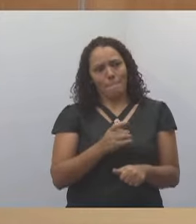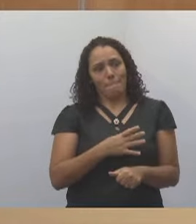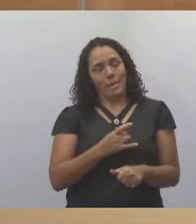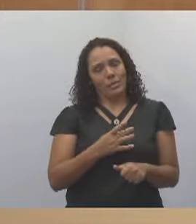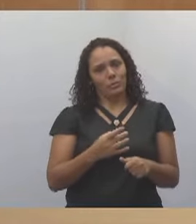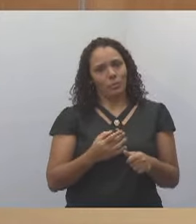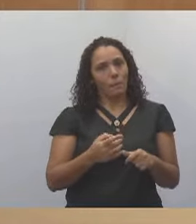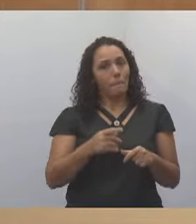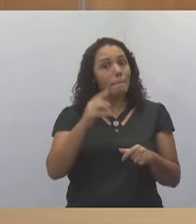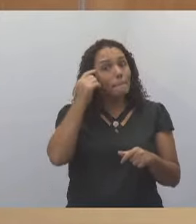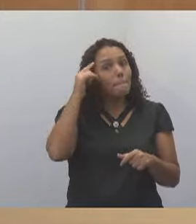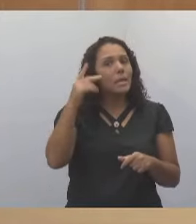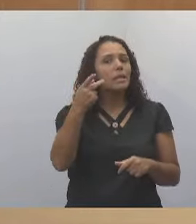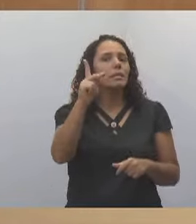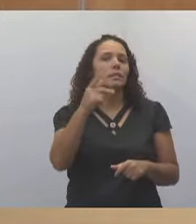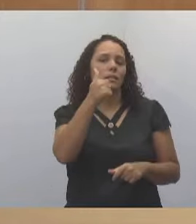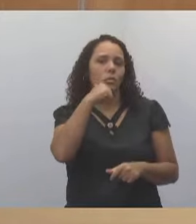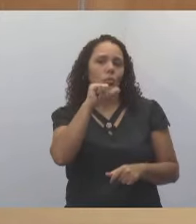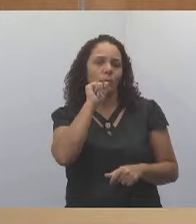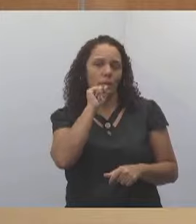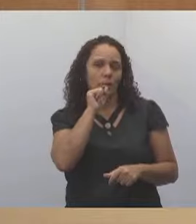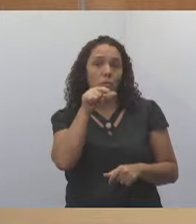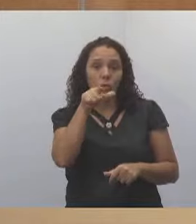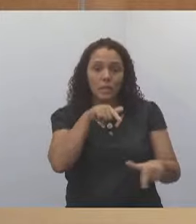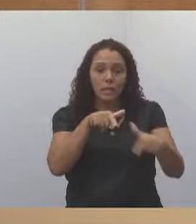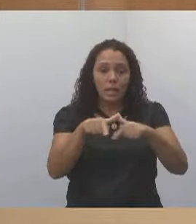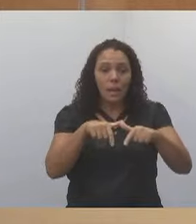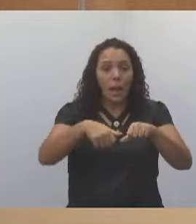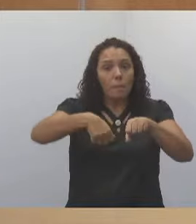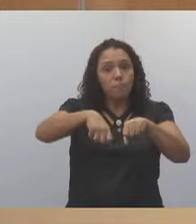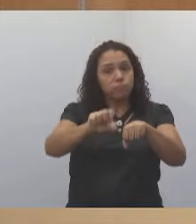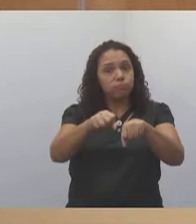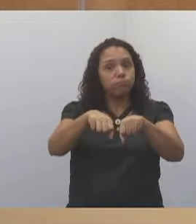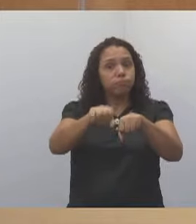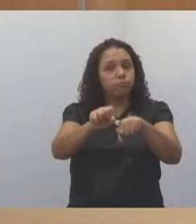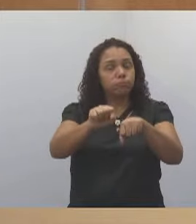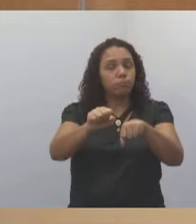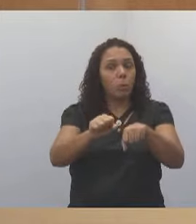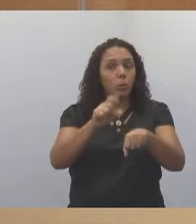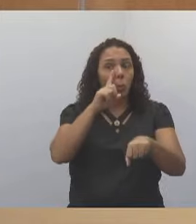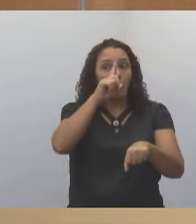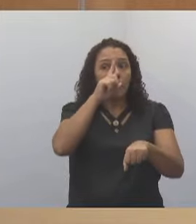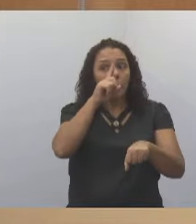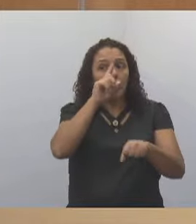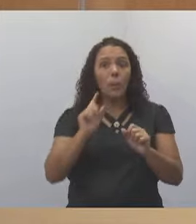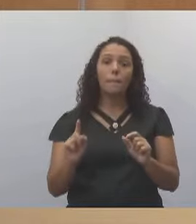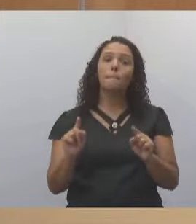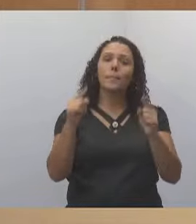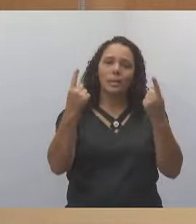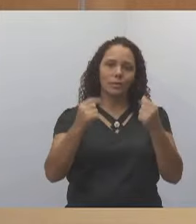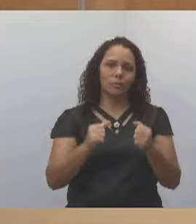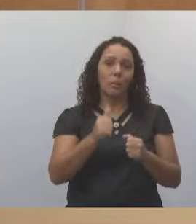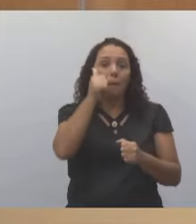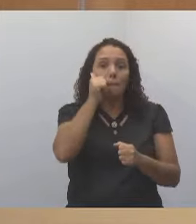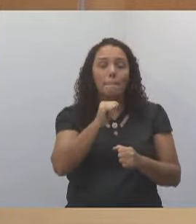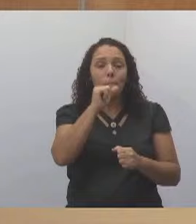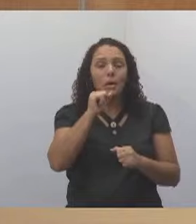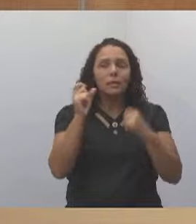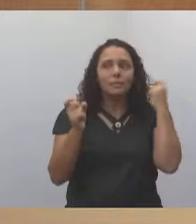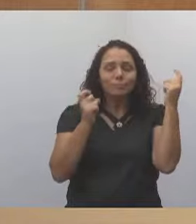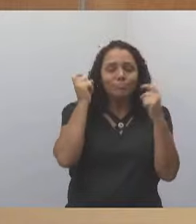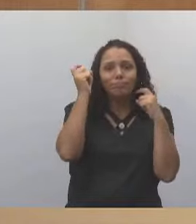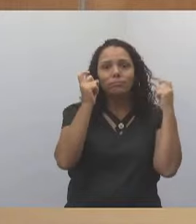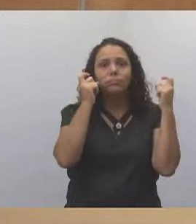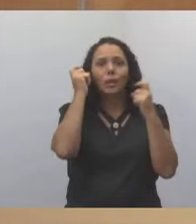né? E saem para trabalhar e muitas vezes não voltam, né? A gente vive vendo acidente em São Paulo mesmo, no Tietê.